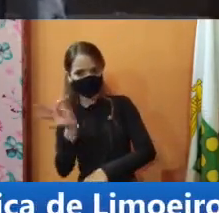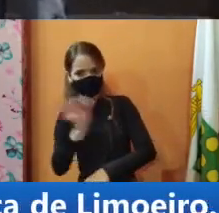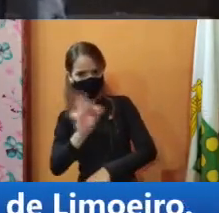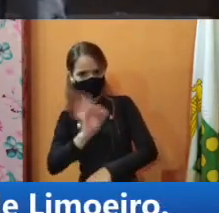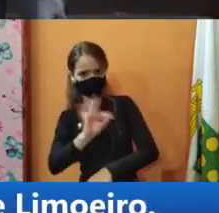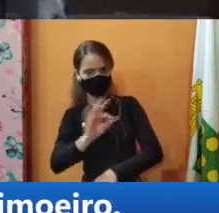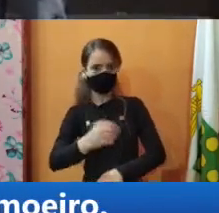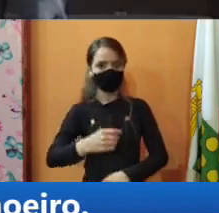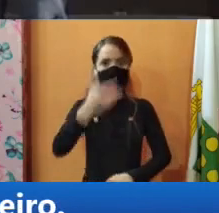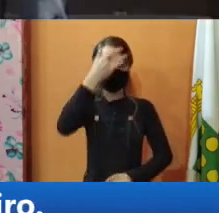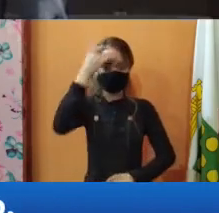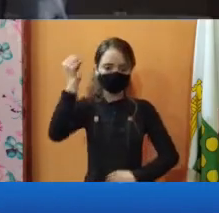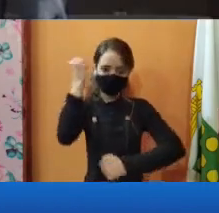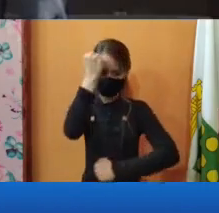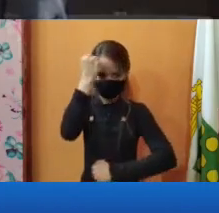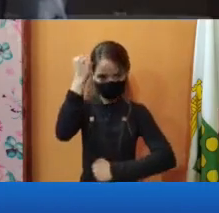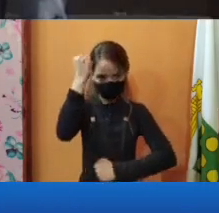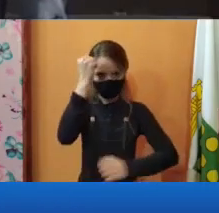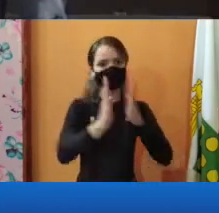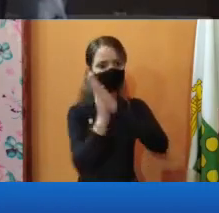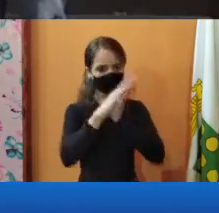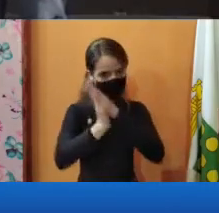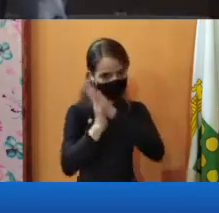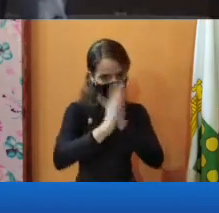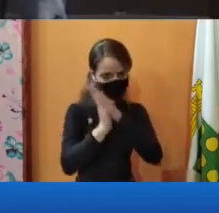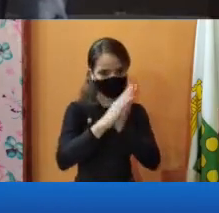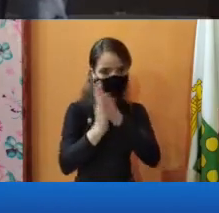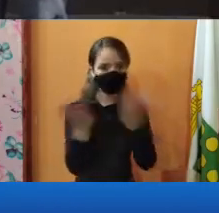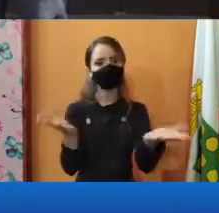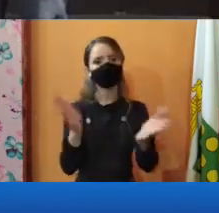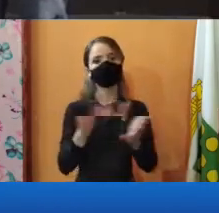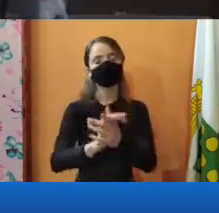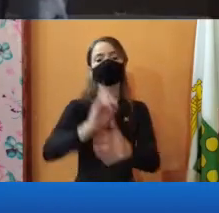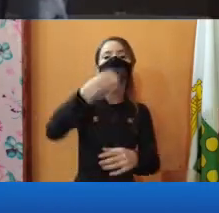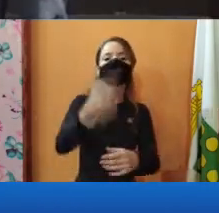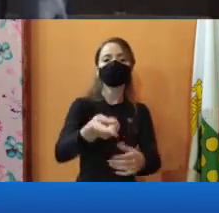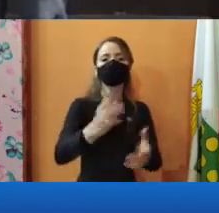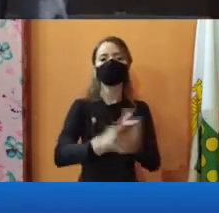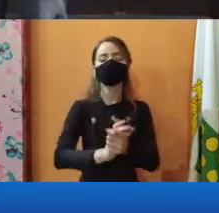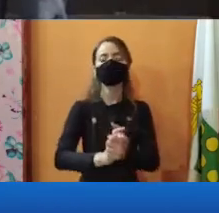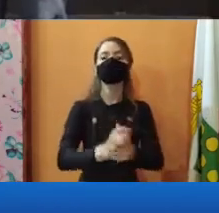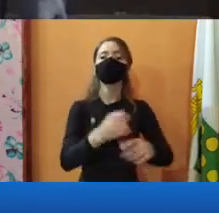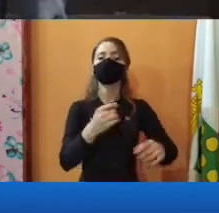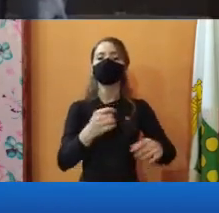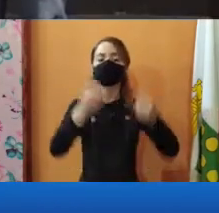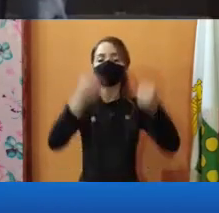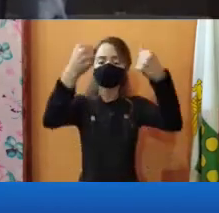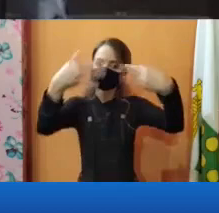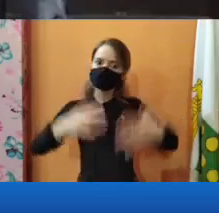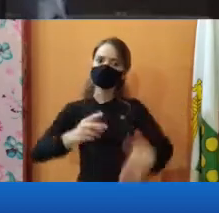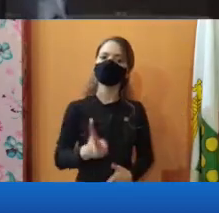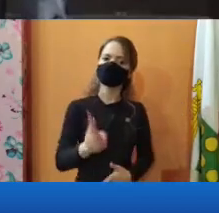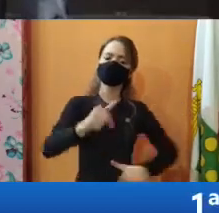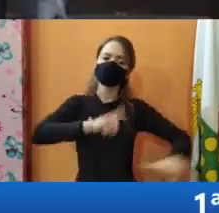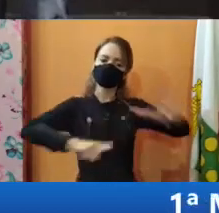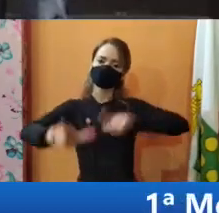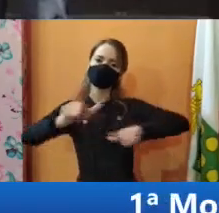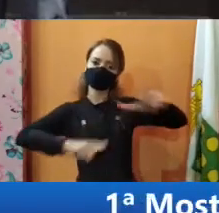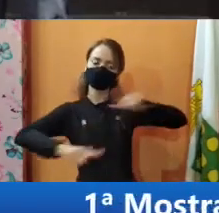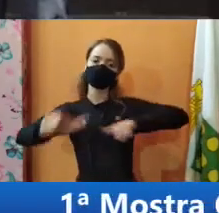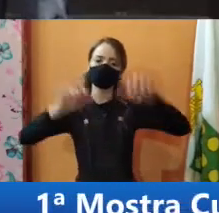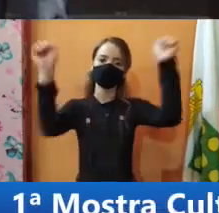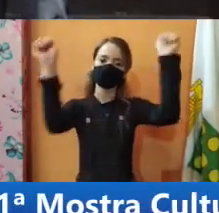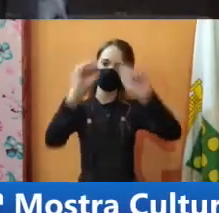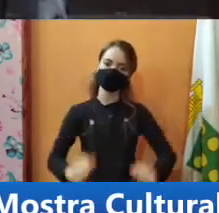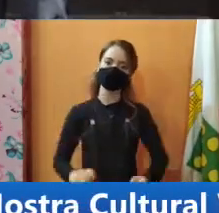com a boneca, não. Eu disse... Tem, agora tem. Tinha Marco, mas Marco se aposentou e Osiel está dando continuidade ao trabalho de Marco, né? E a